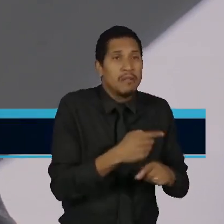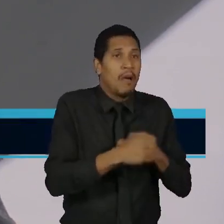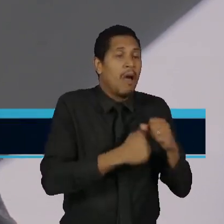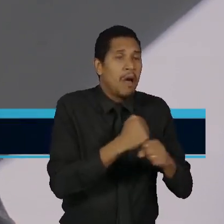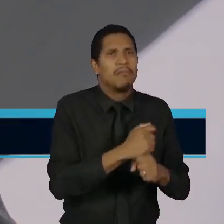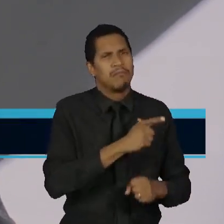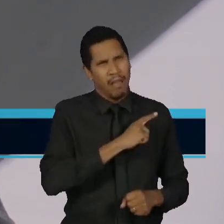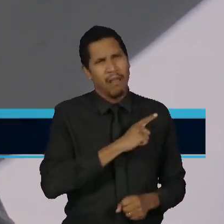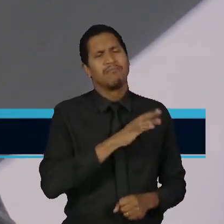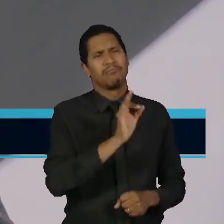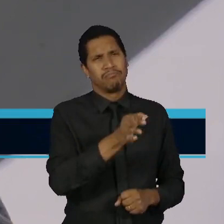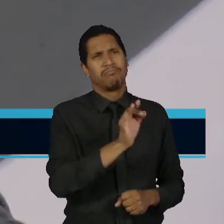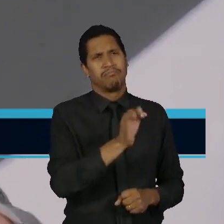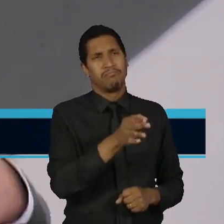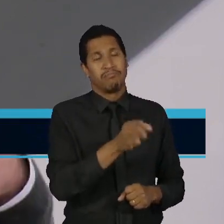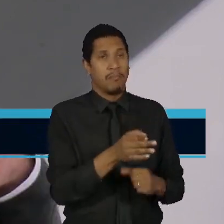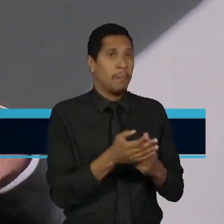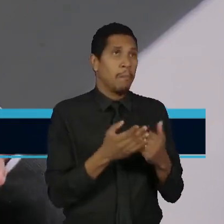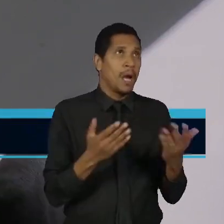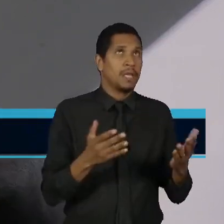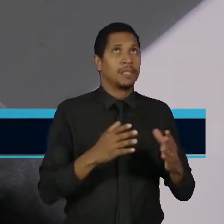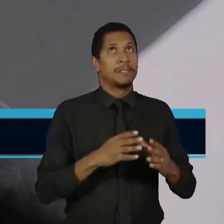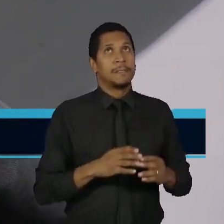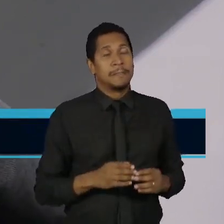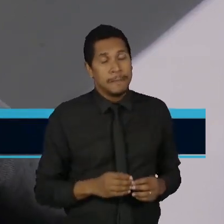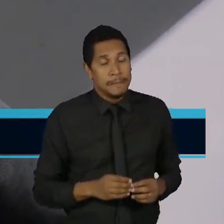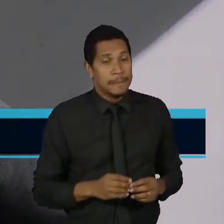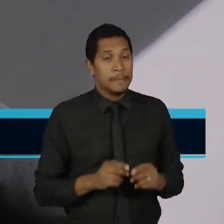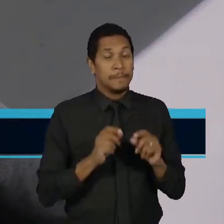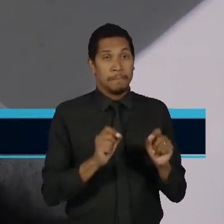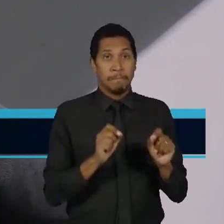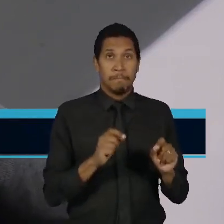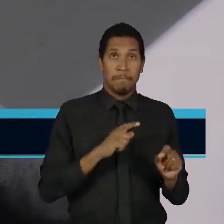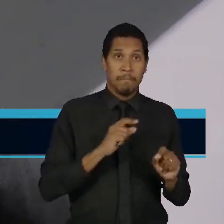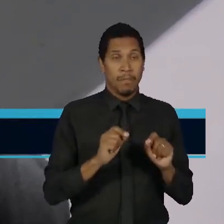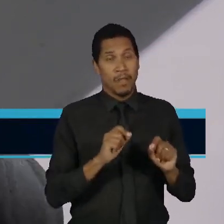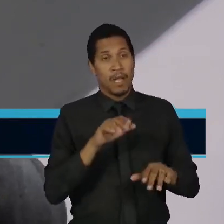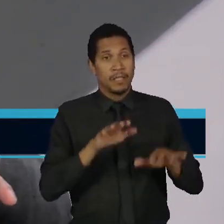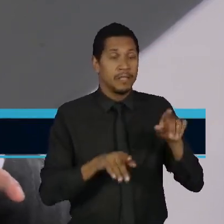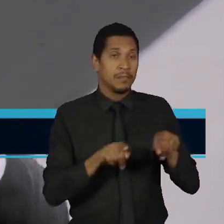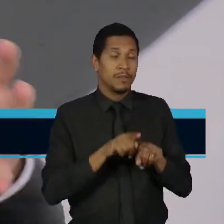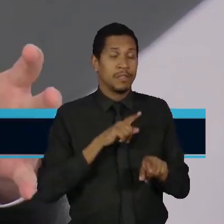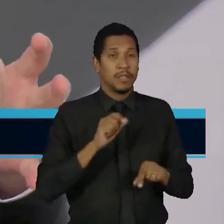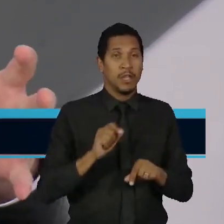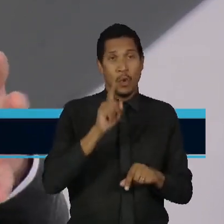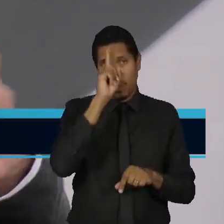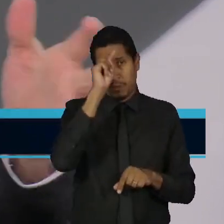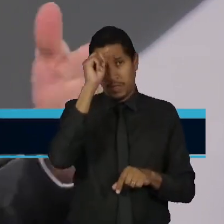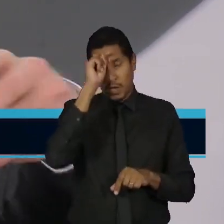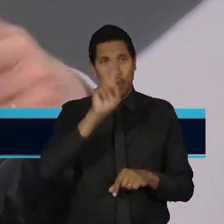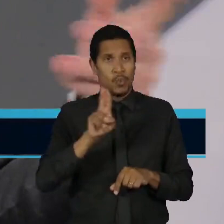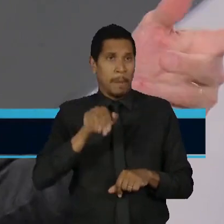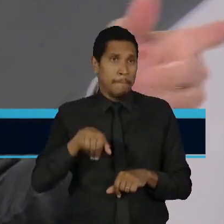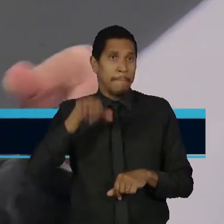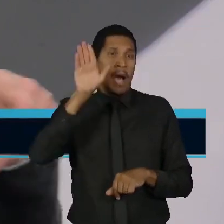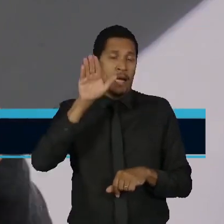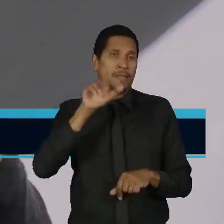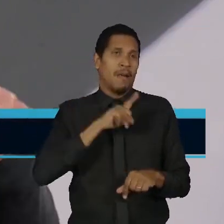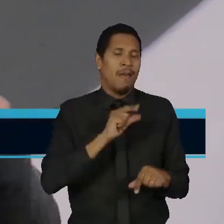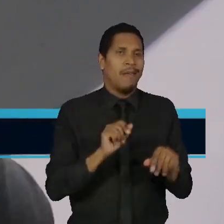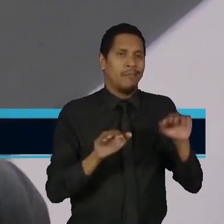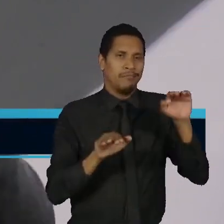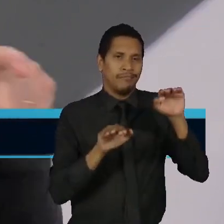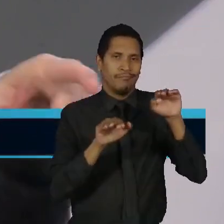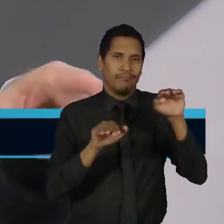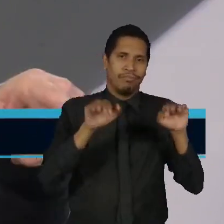que isso não existe. O que tem é que quando você aumenta um pouco a atividade hospitalar, faltam um pouco doadores. E por isso que todas